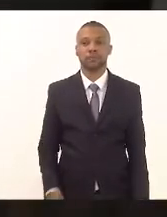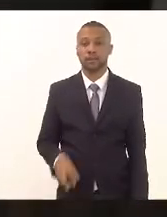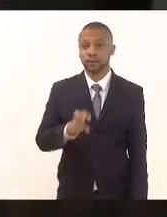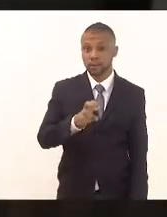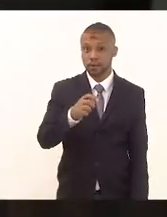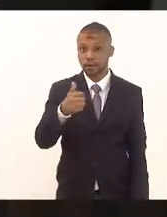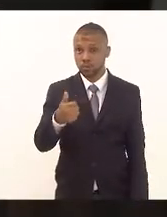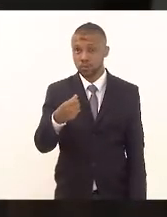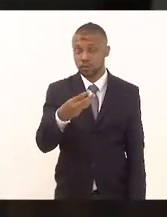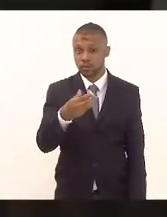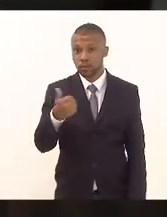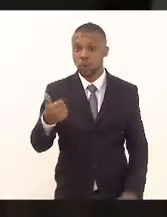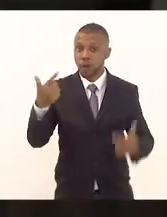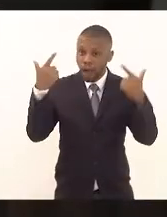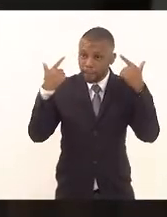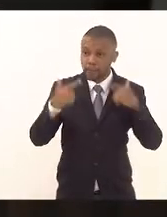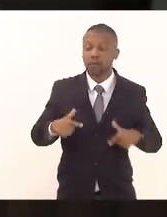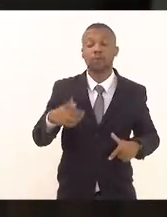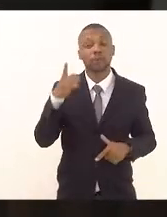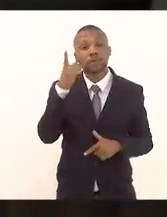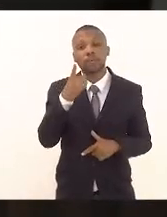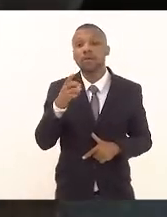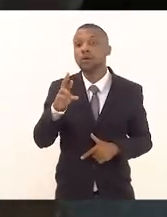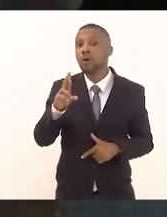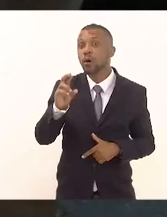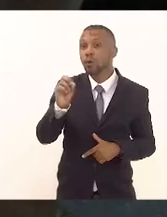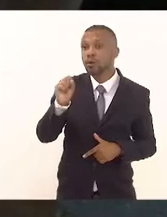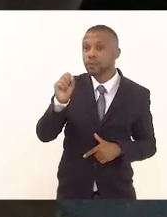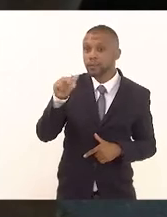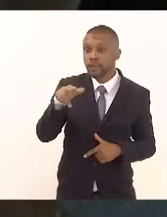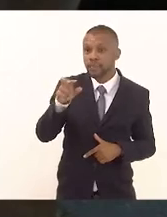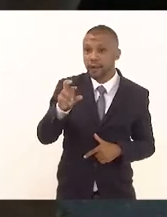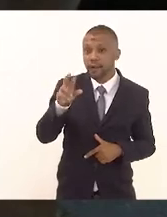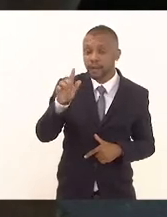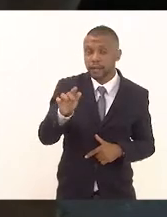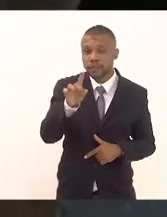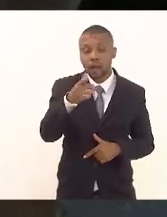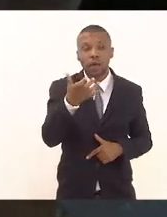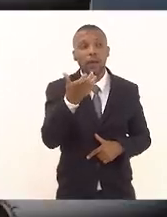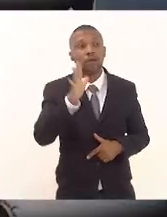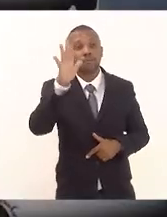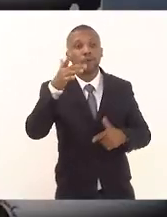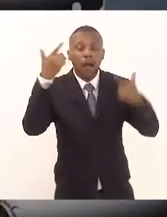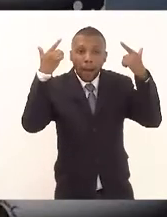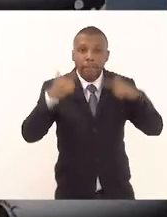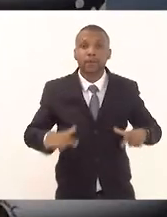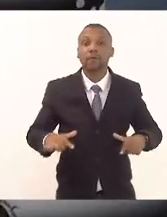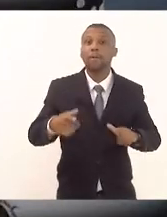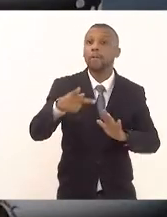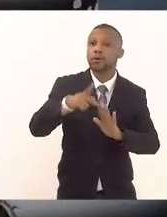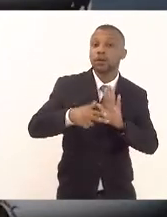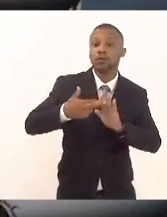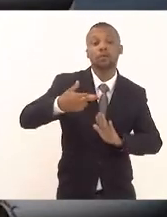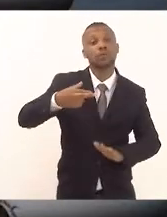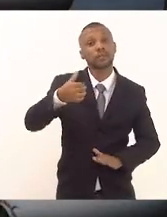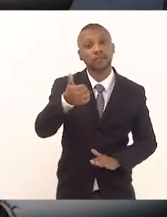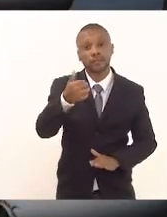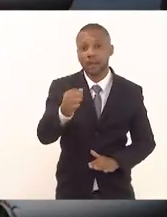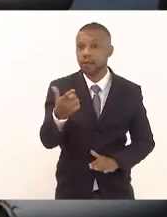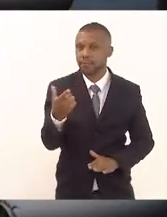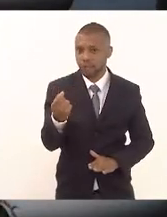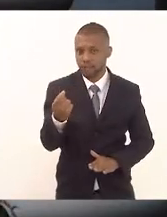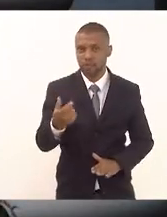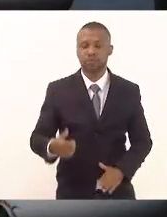51-31, também abstenção, deputado Rosenberg Reis. Senhor presidente, abstenção. 1020. 1020,